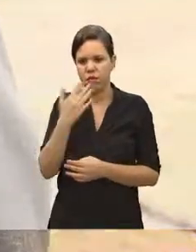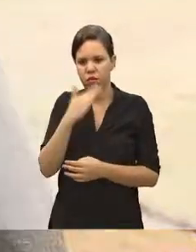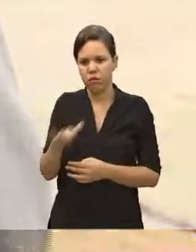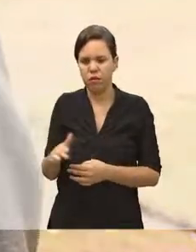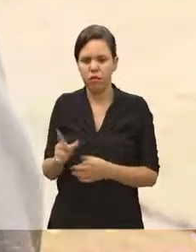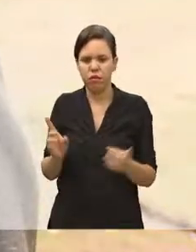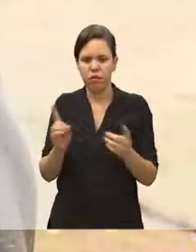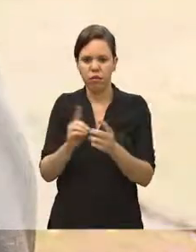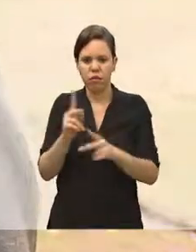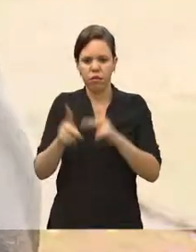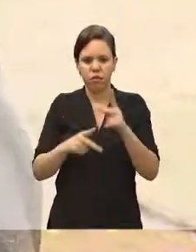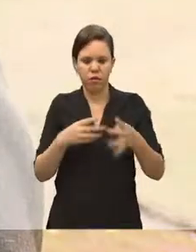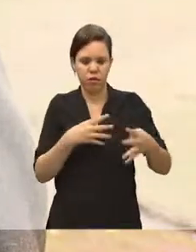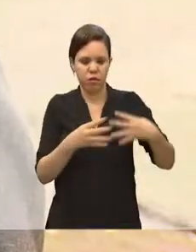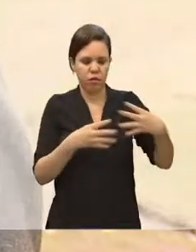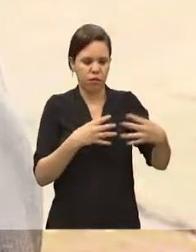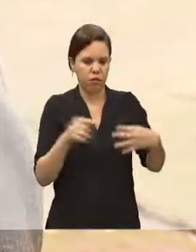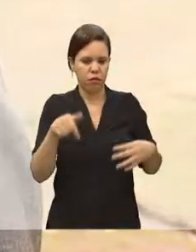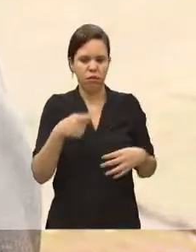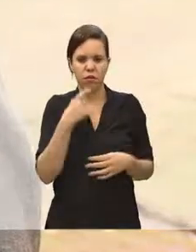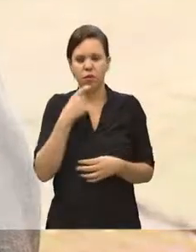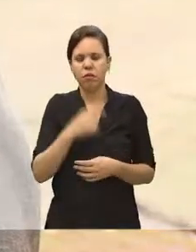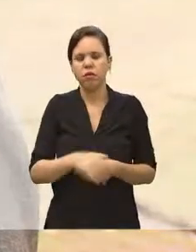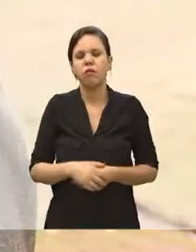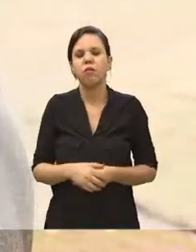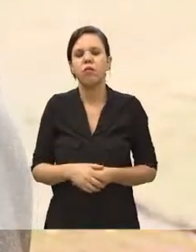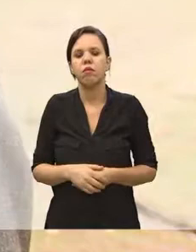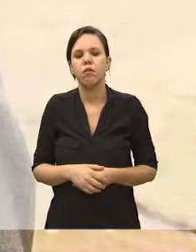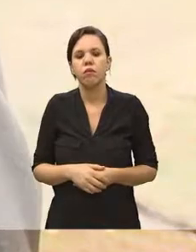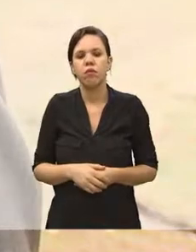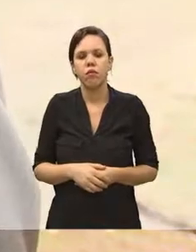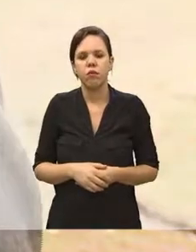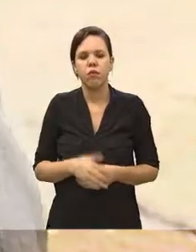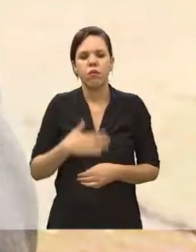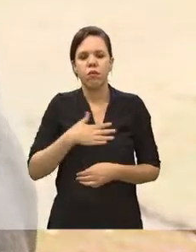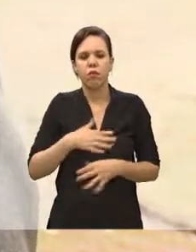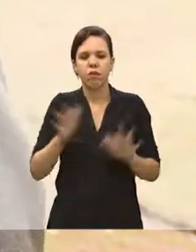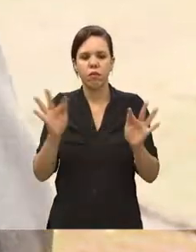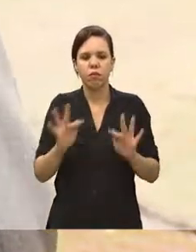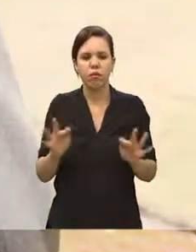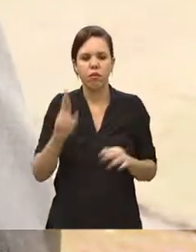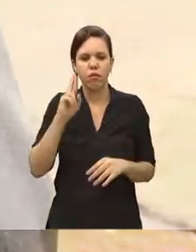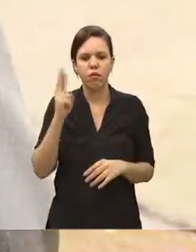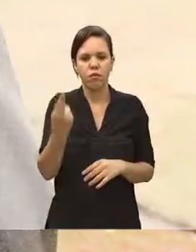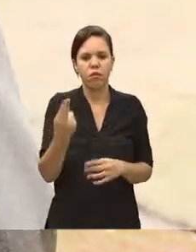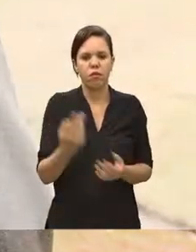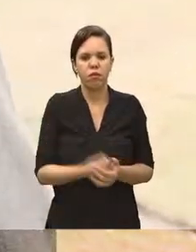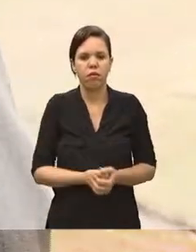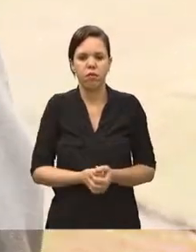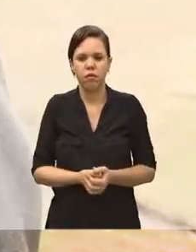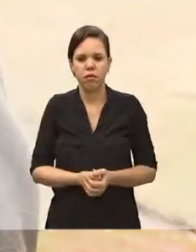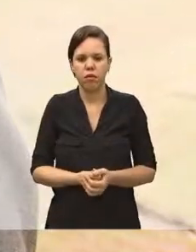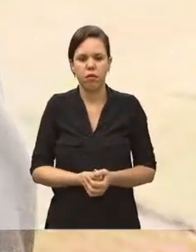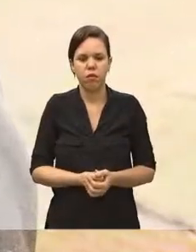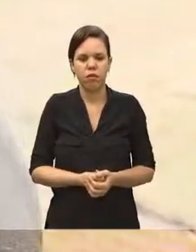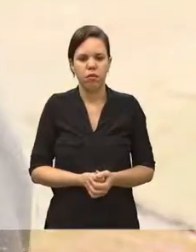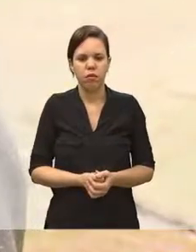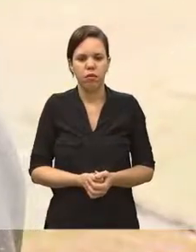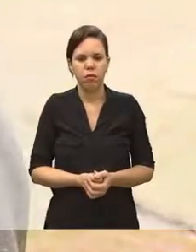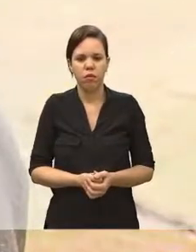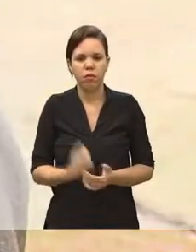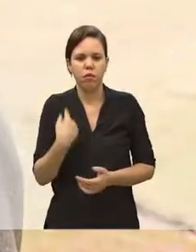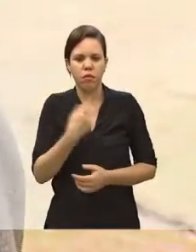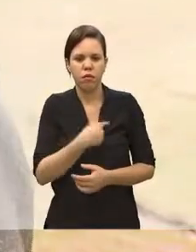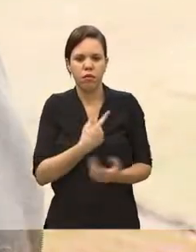o distrito de Barão, e a gente está muito feliz com o resultado. porque a nossa